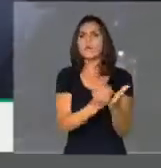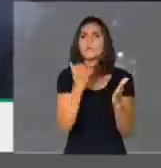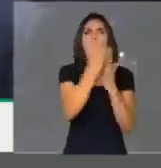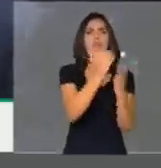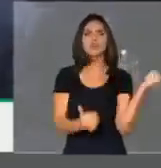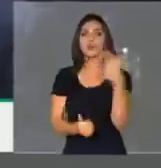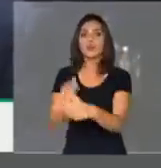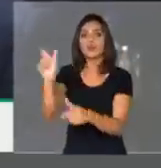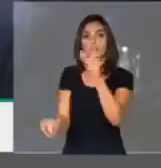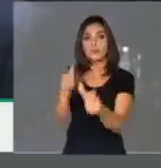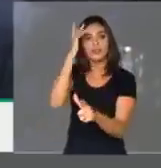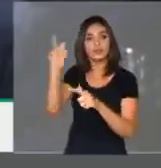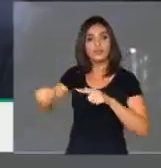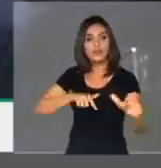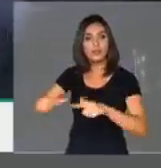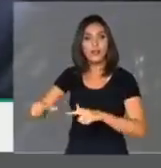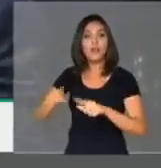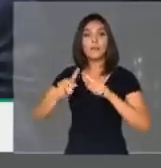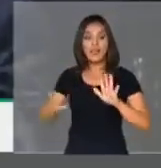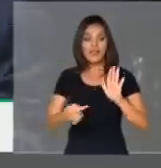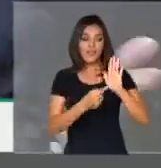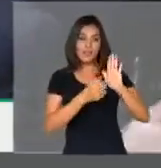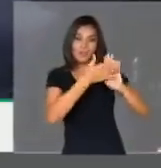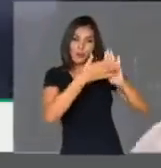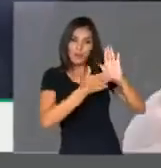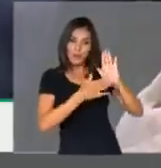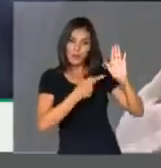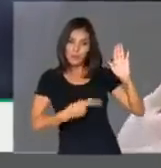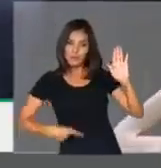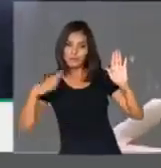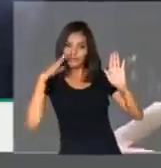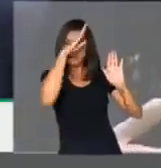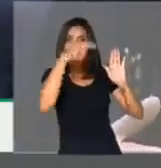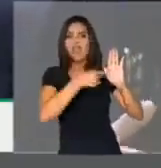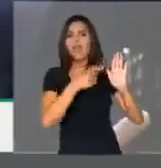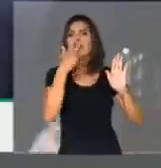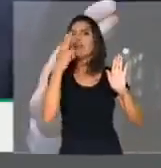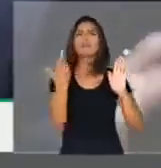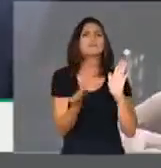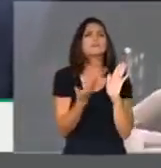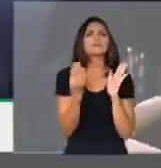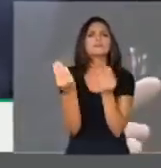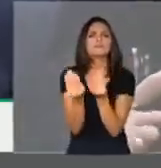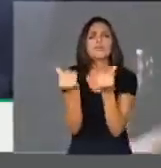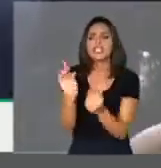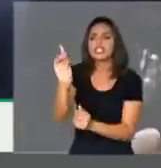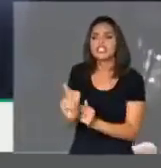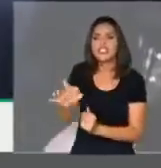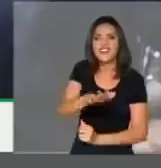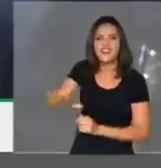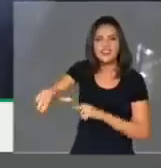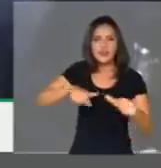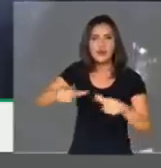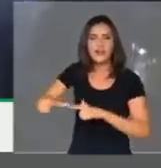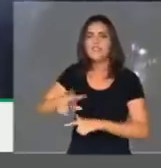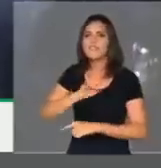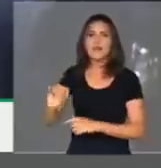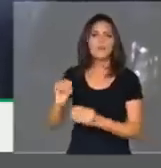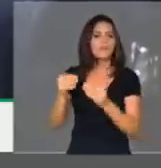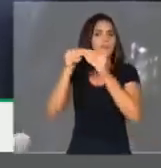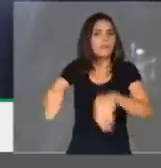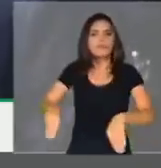retirando direitos da classe trabalhadora. Vossa Excelência estava falando da expectativa de vida do nosso